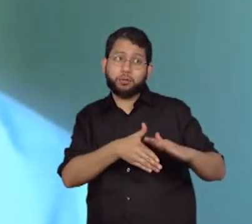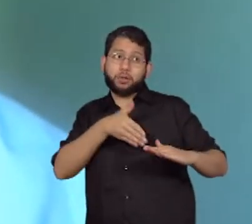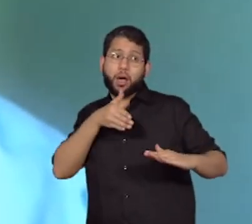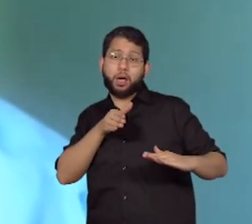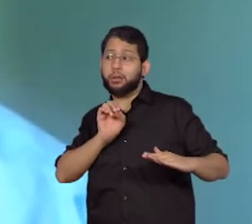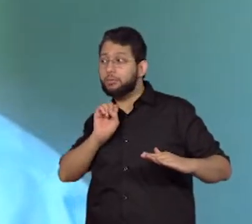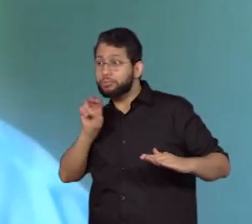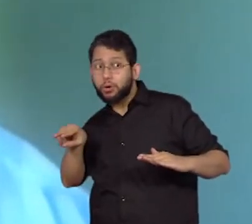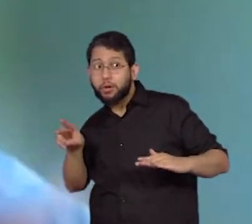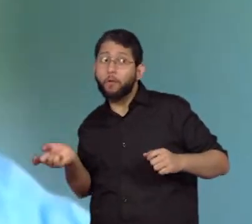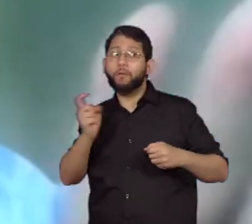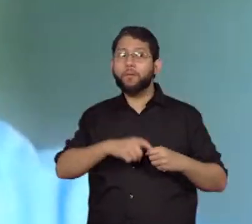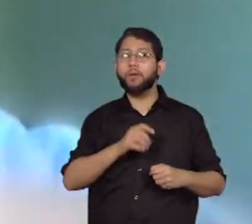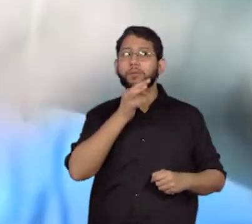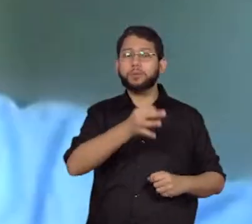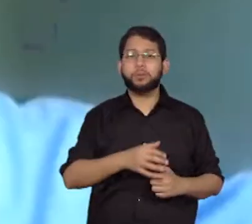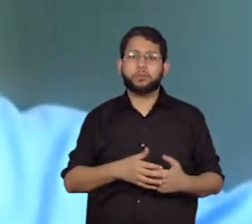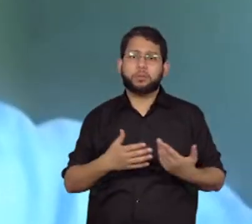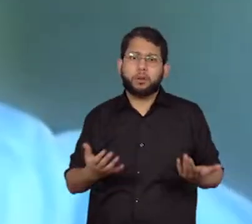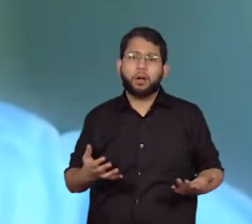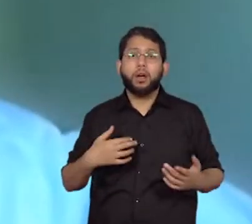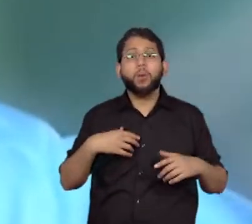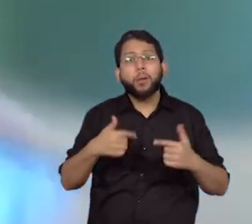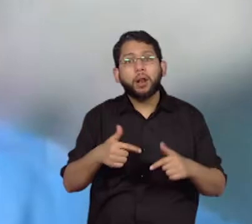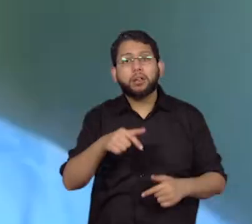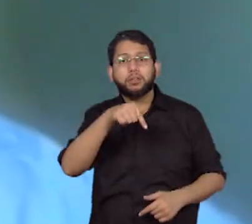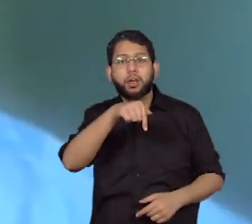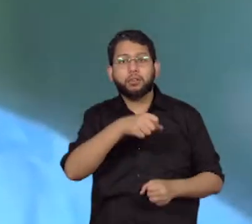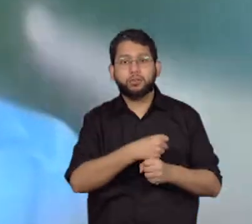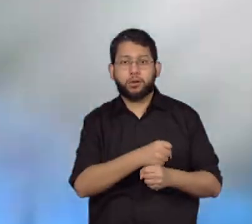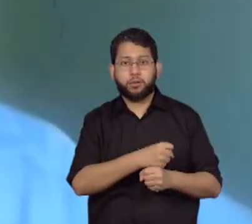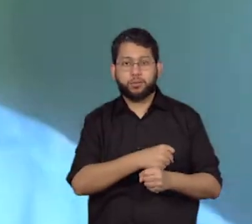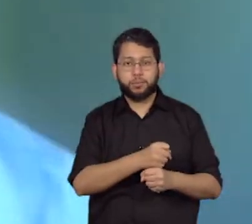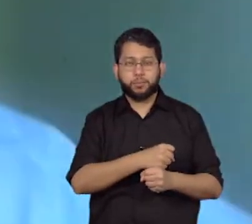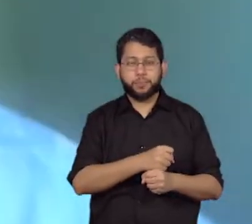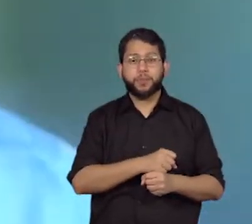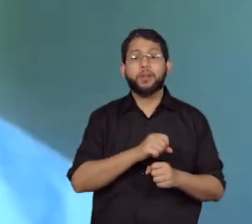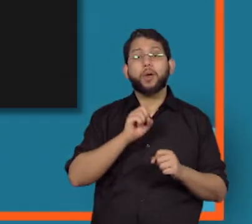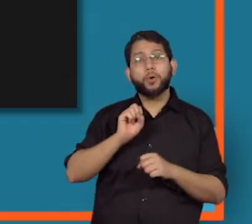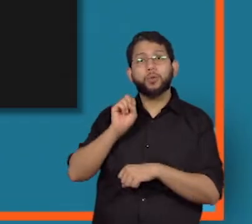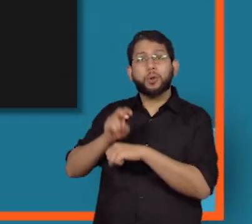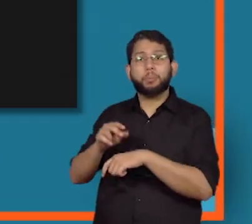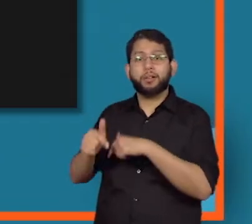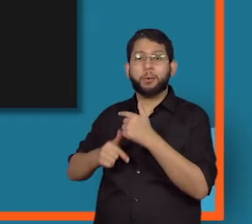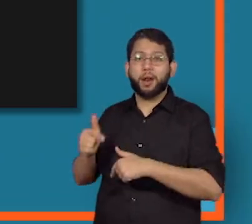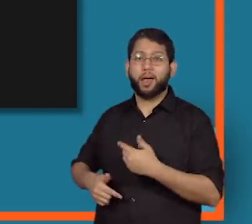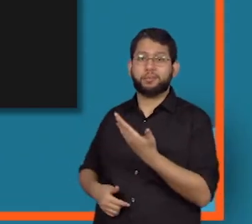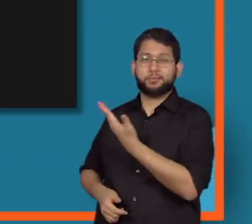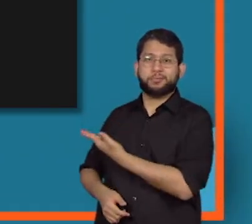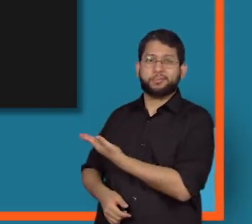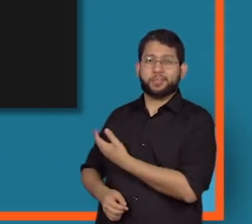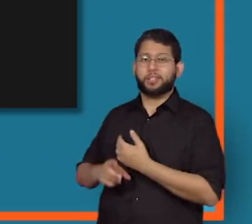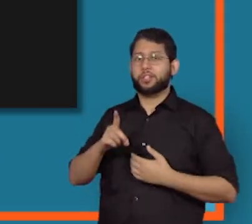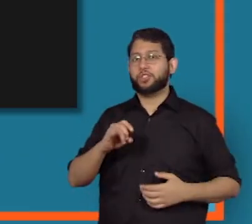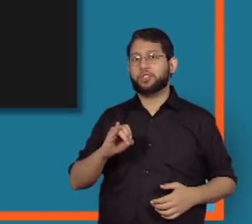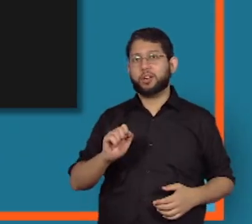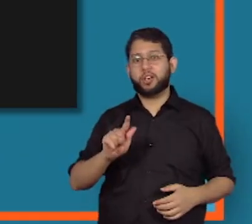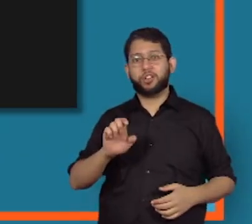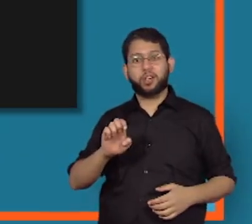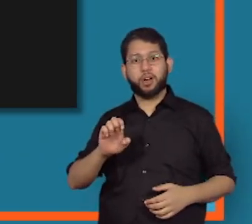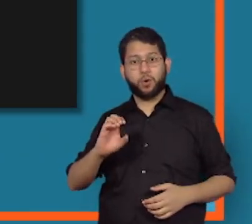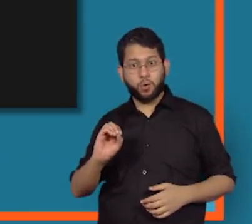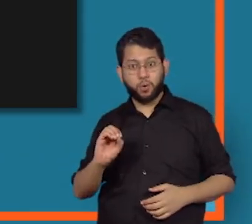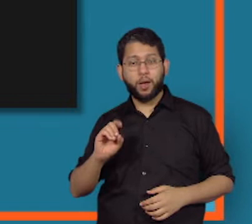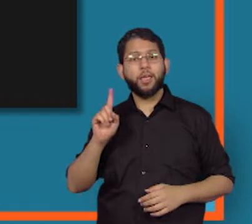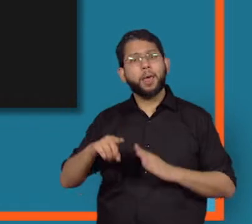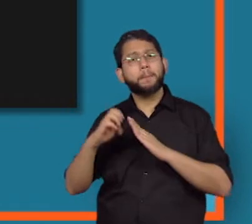7 anos de Caras, saí da Caras, fui trabalhar na Diageo, que é uma empresa de bebidas alcoólicas e